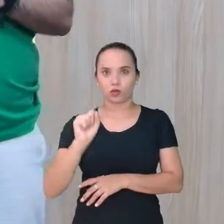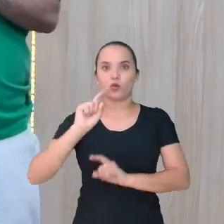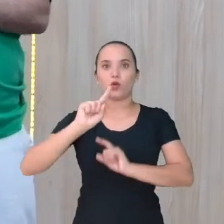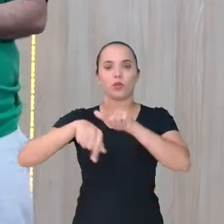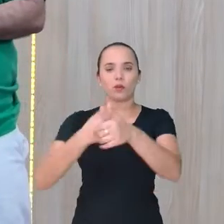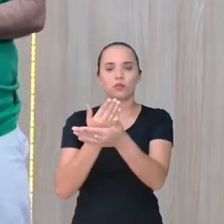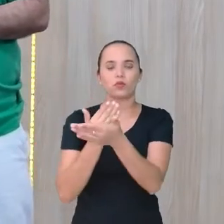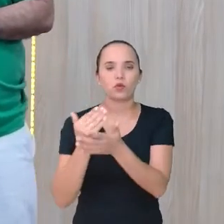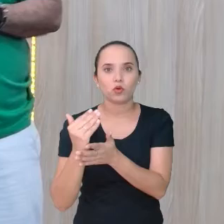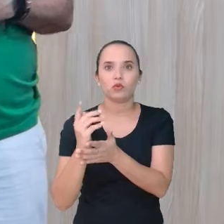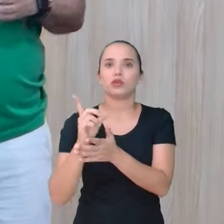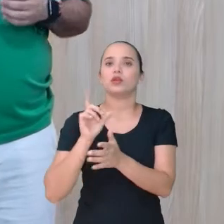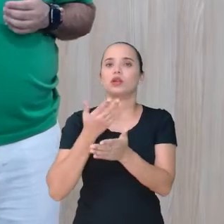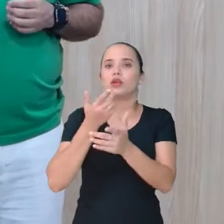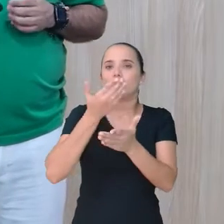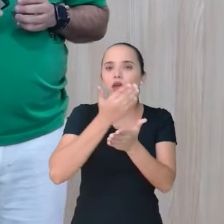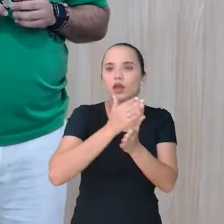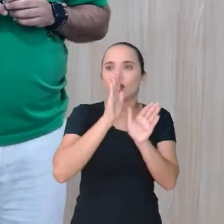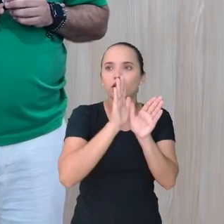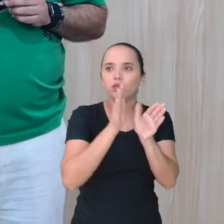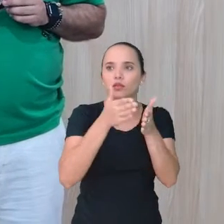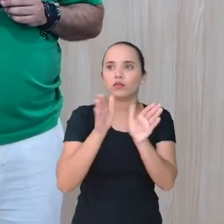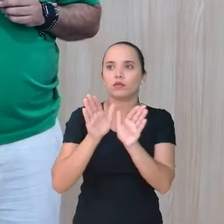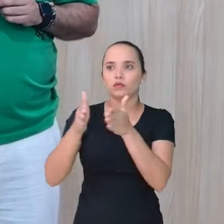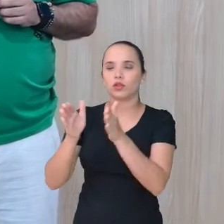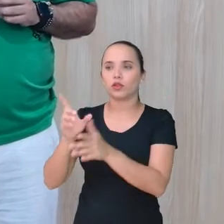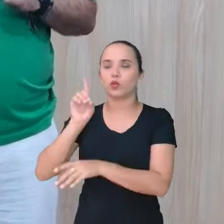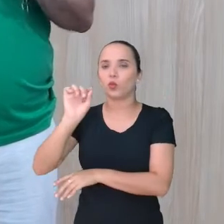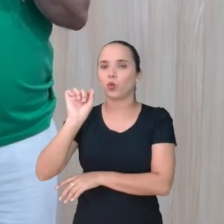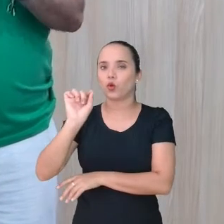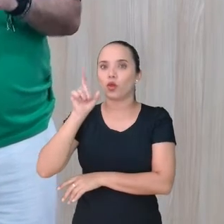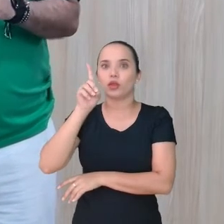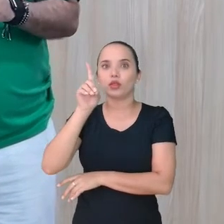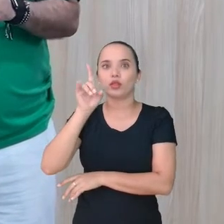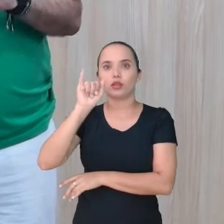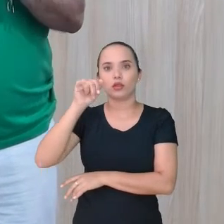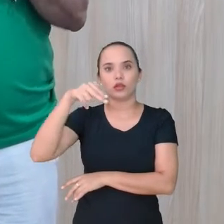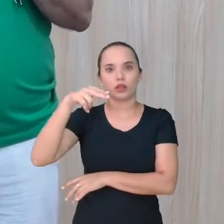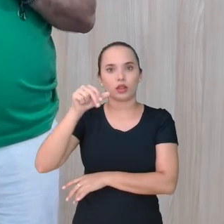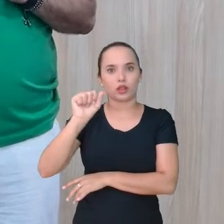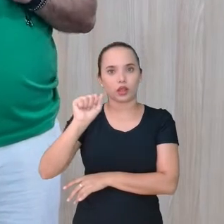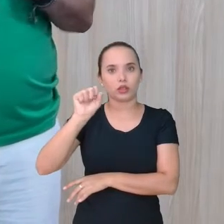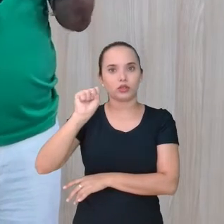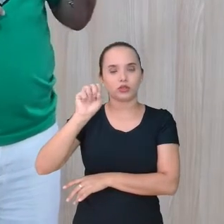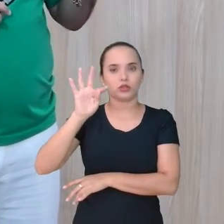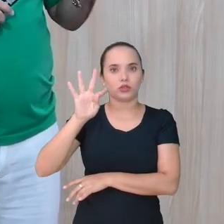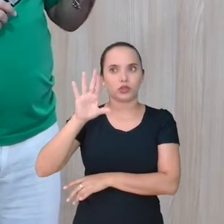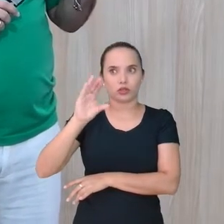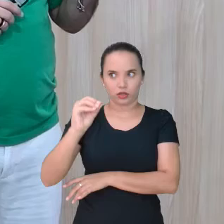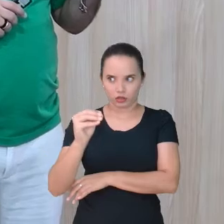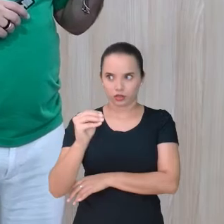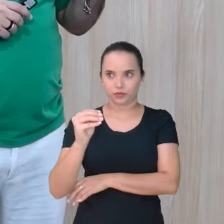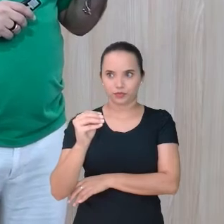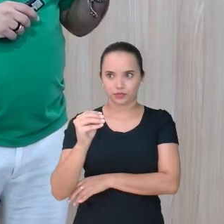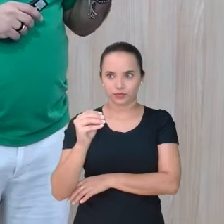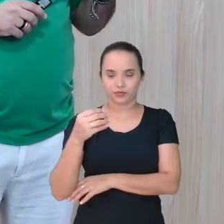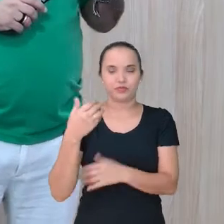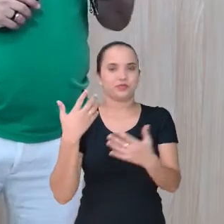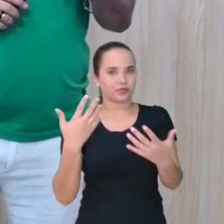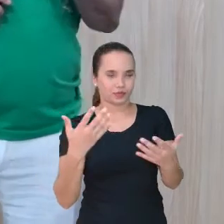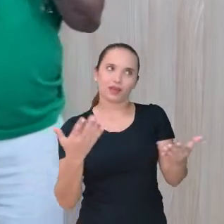dividido em dinastias. Mas aí, ó, vamos tentar entender o que era uma dinastia. Aí agora eu não antecipei não, tá